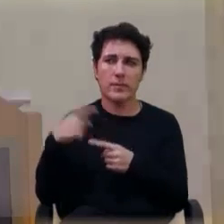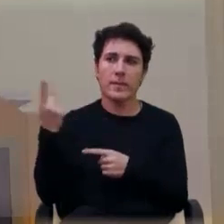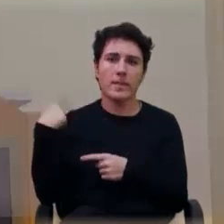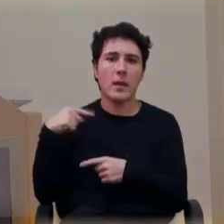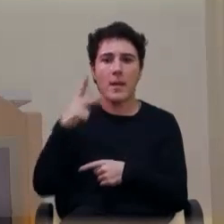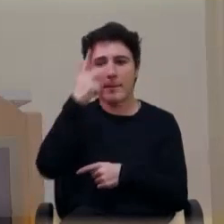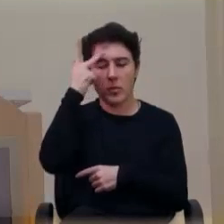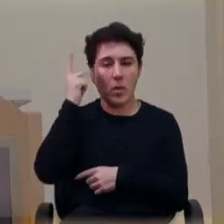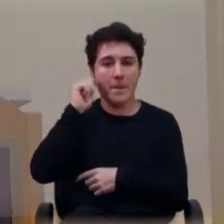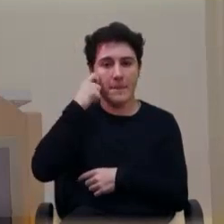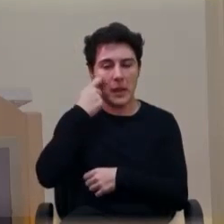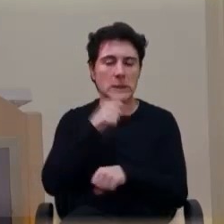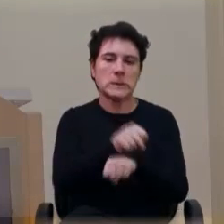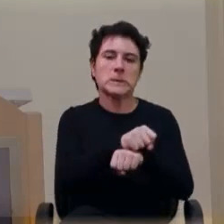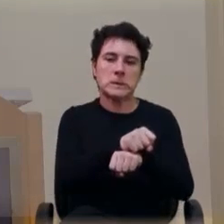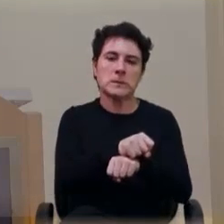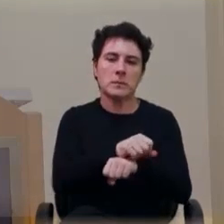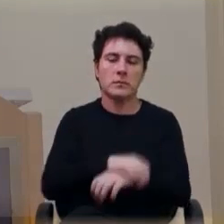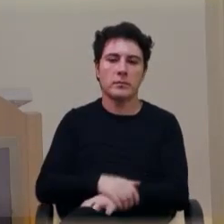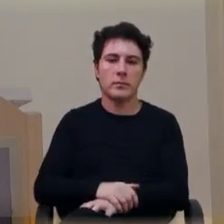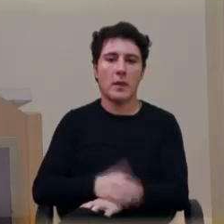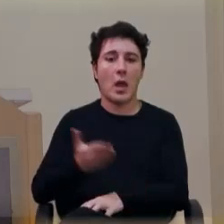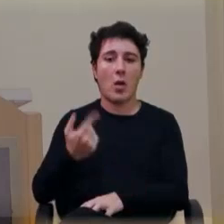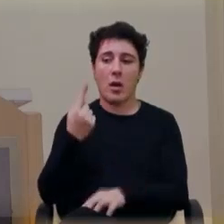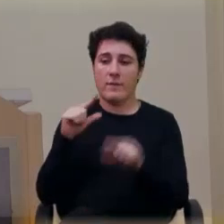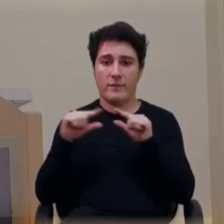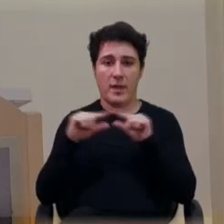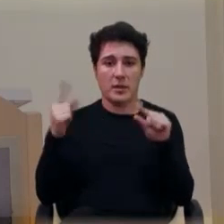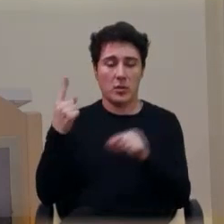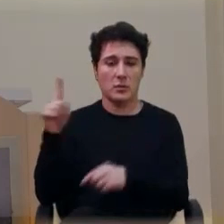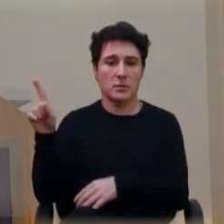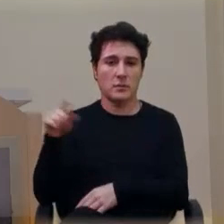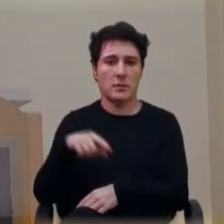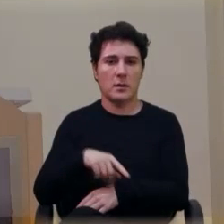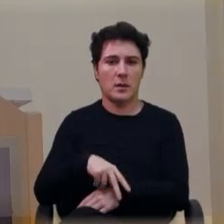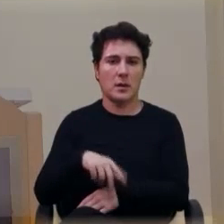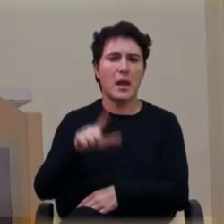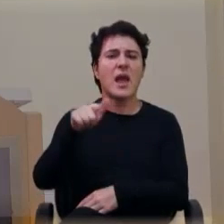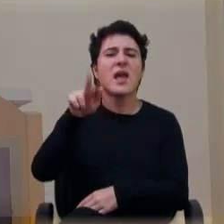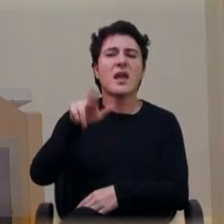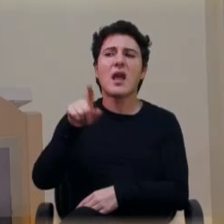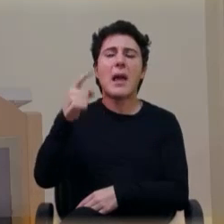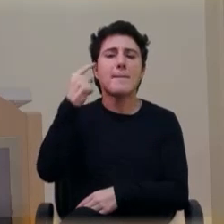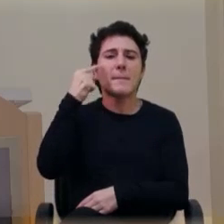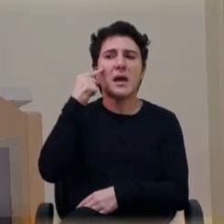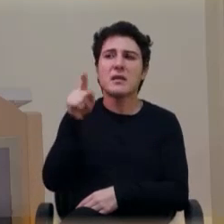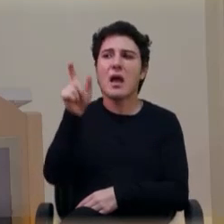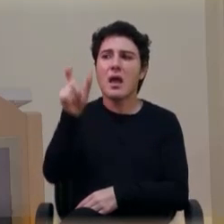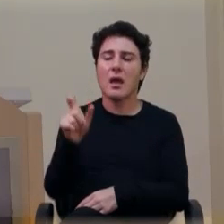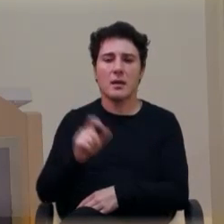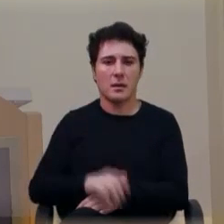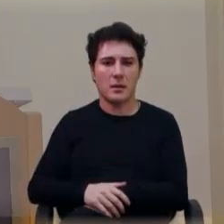escravização do Povo Preto Oi e a última delas quem ela pensa que ela é é